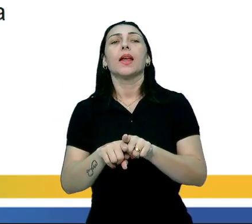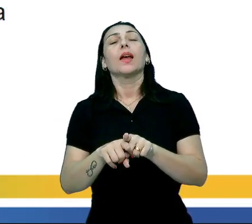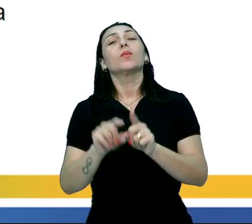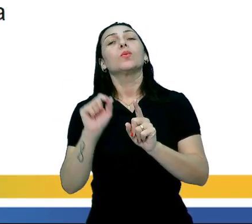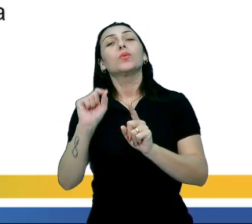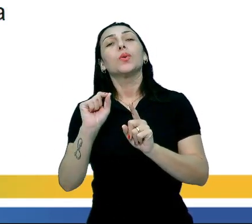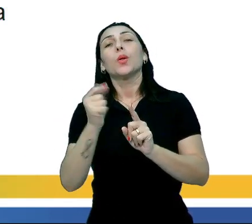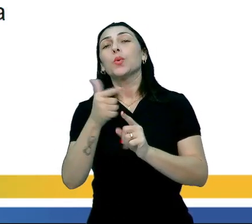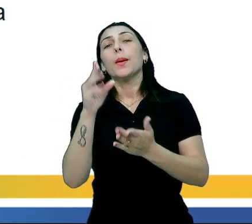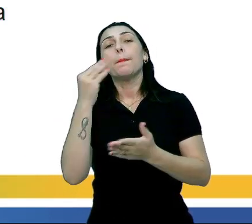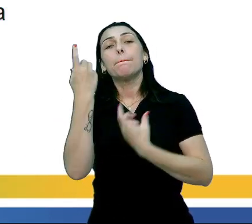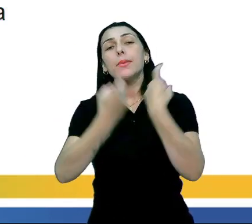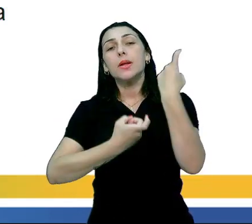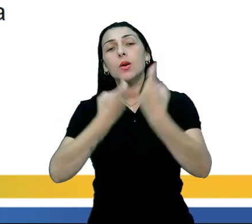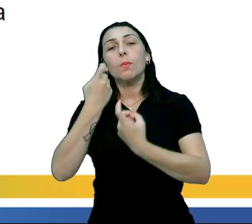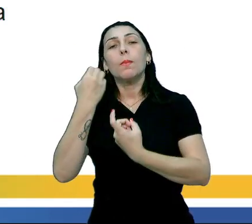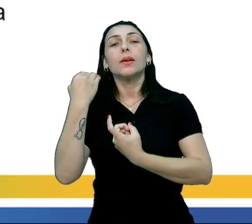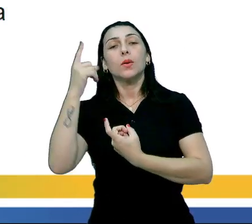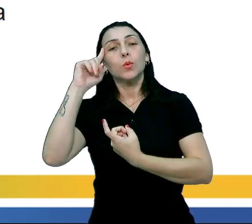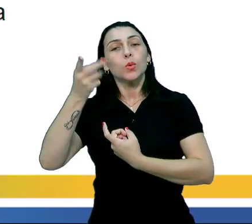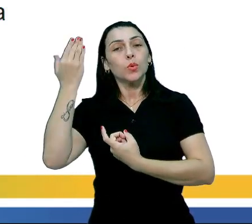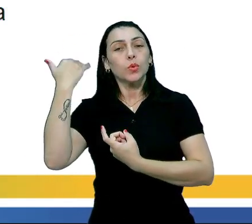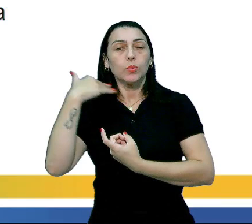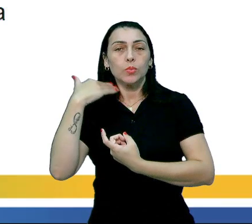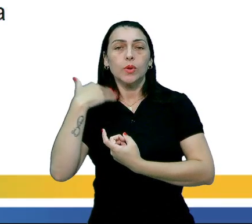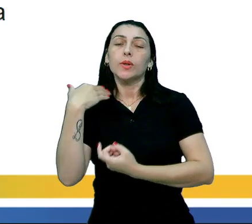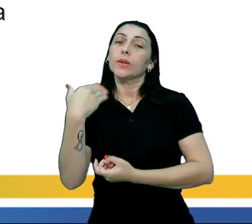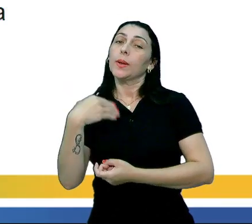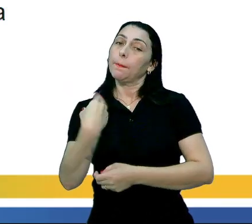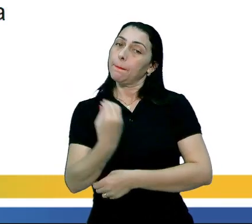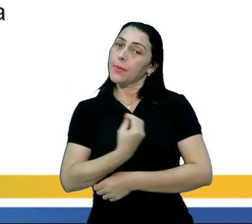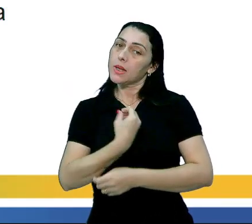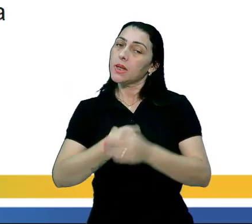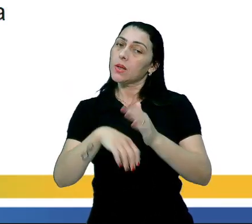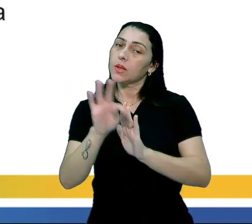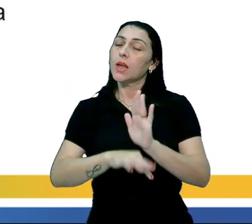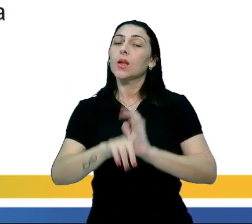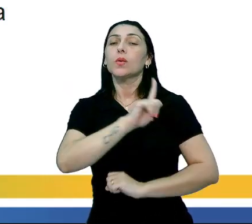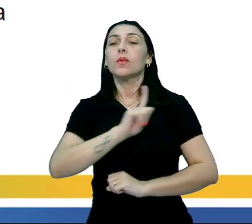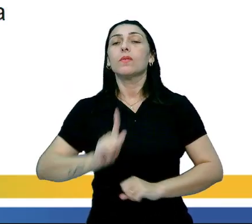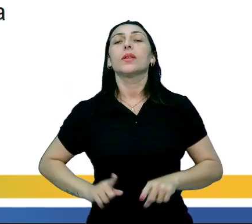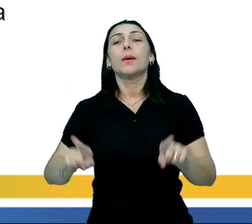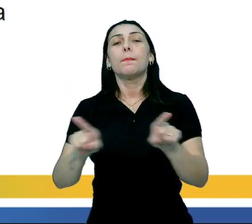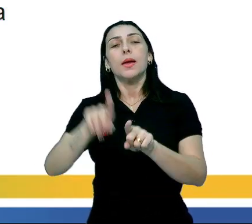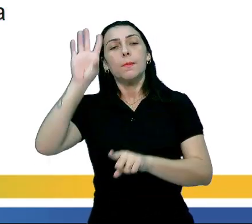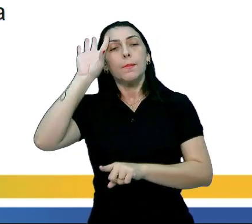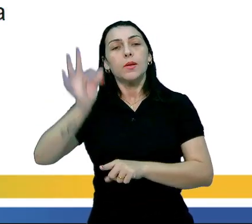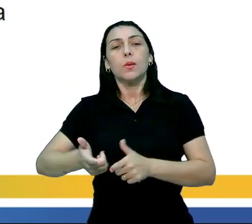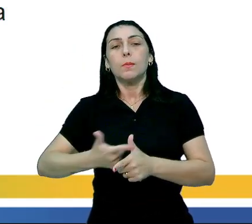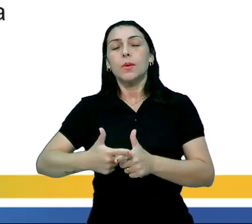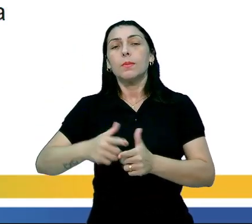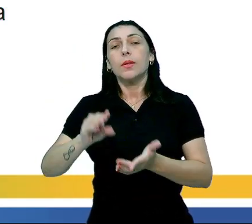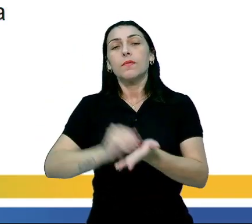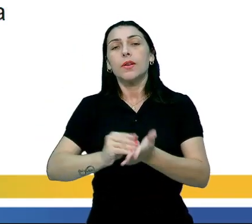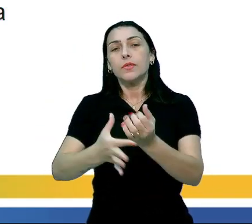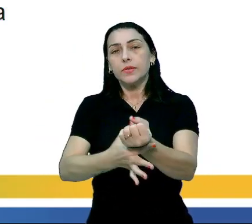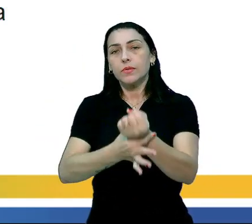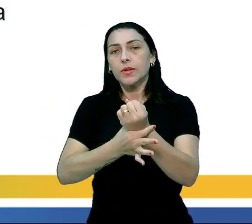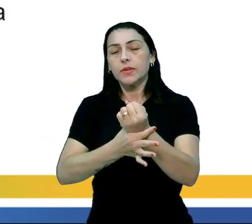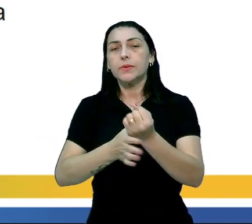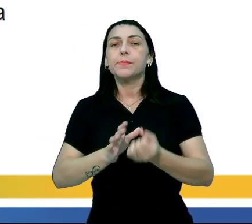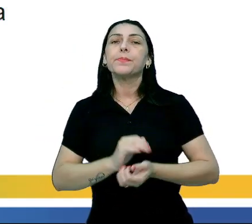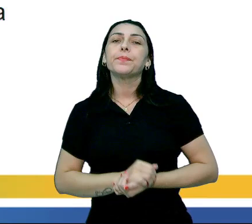denuncia a insensibilidade dos banqueiros, está presente no texto, e dos governos para resolver o problema da falta